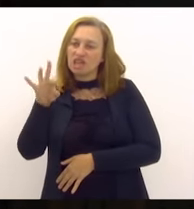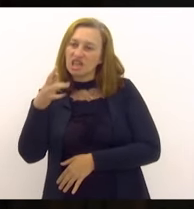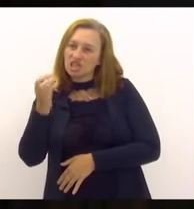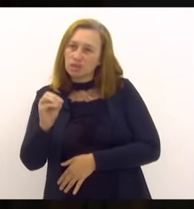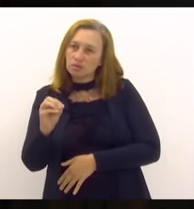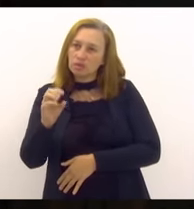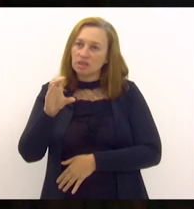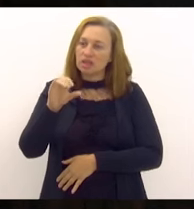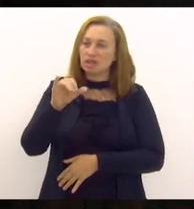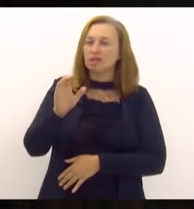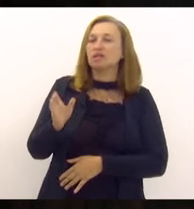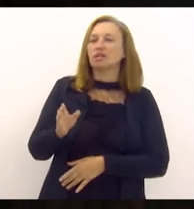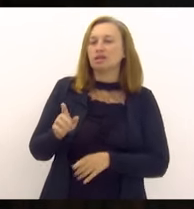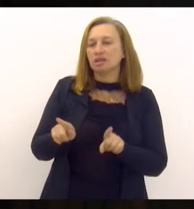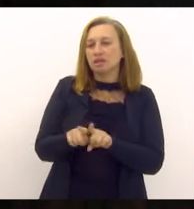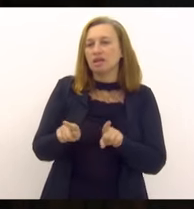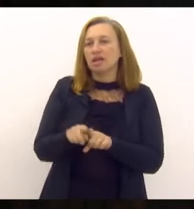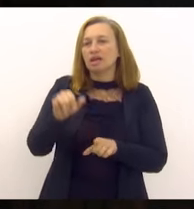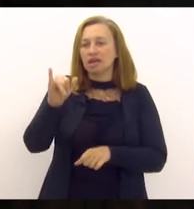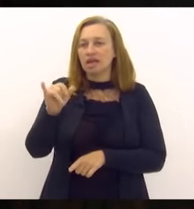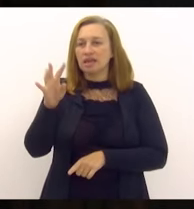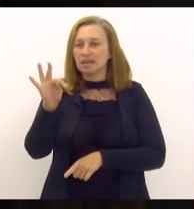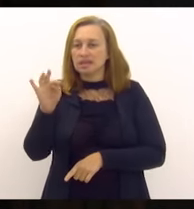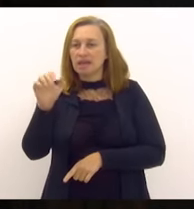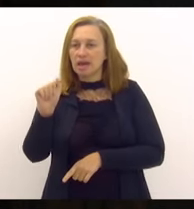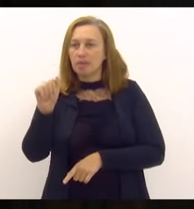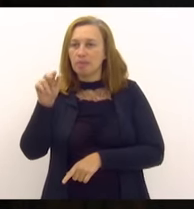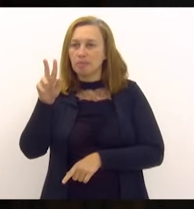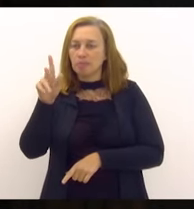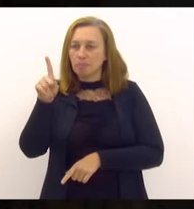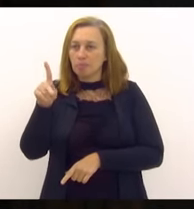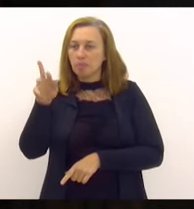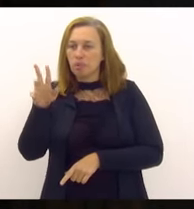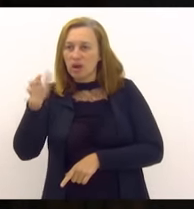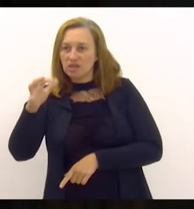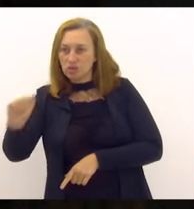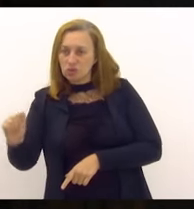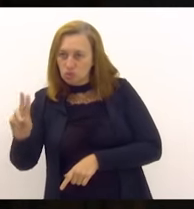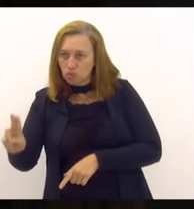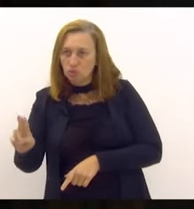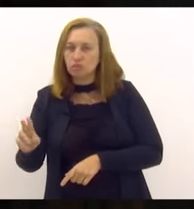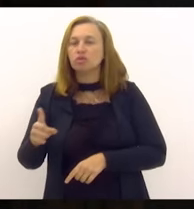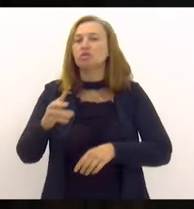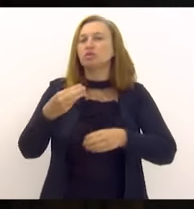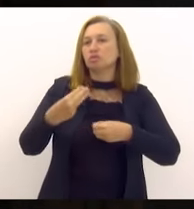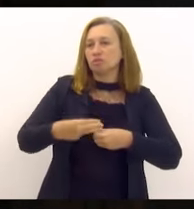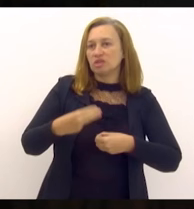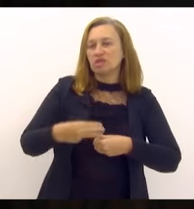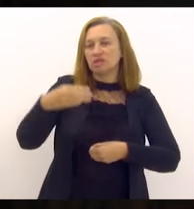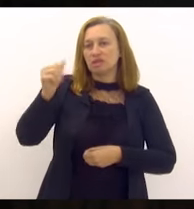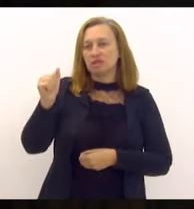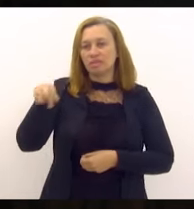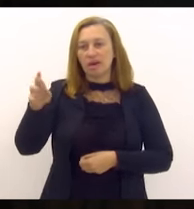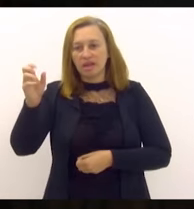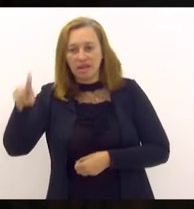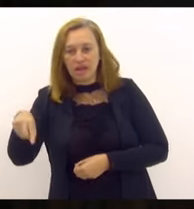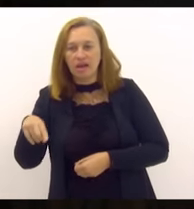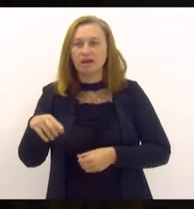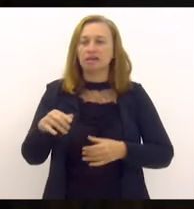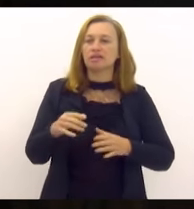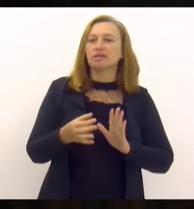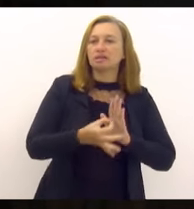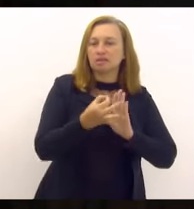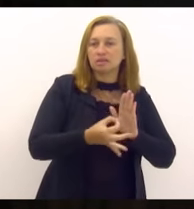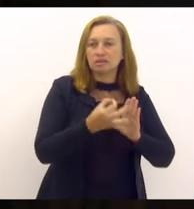Açu, Jaconé e Ponta Negra, no município de Maricá. Parecer da Comissão de Indicações